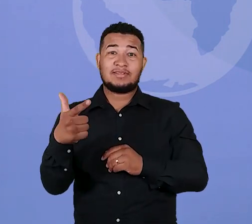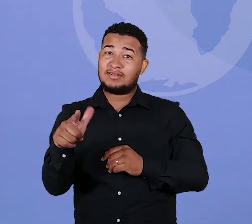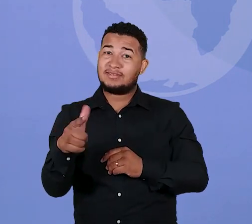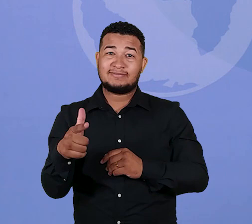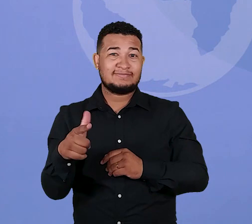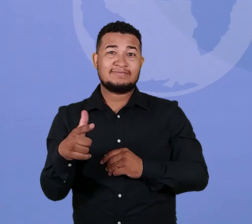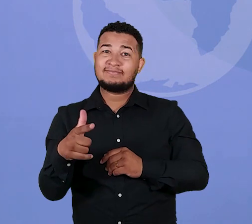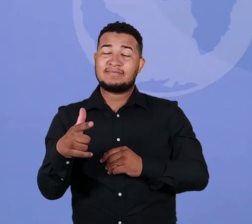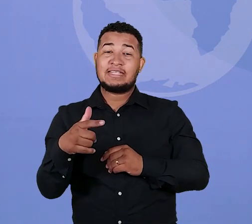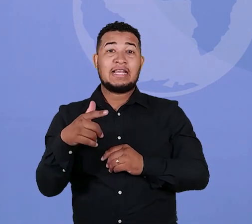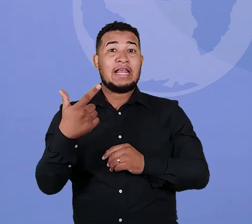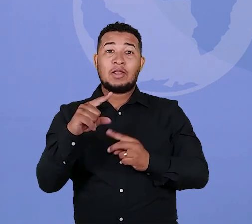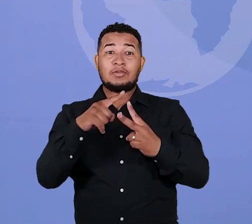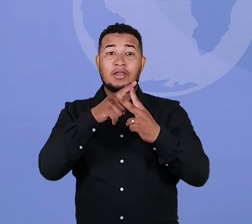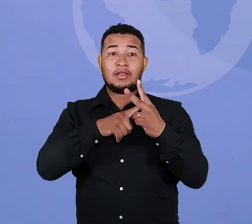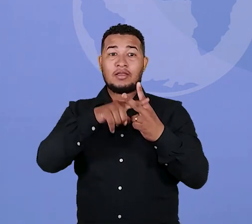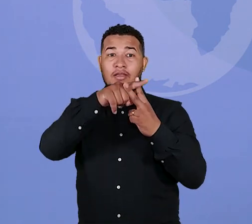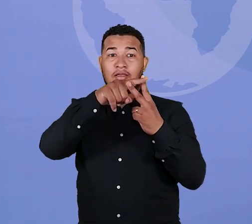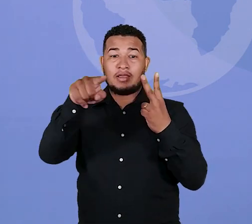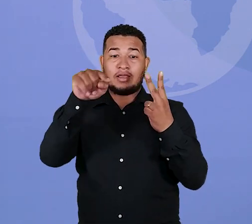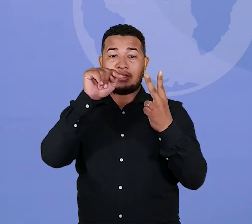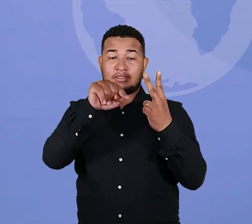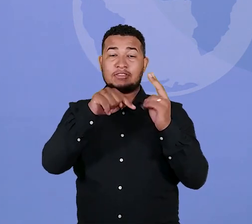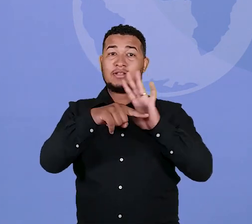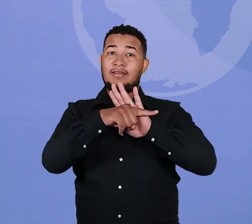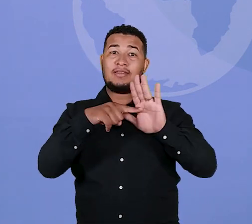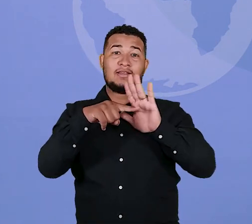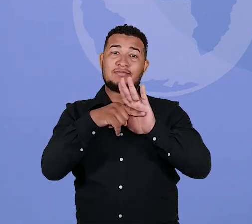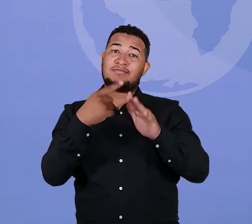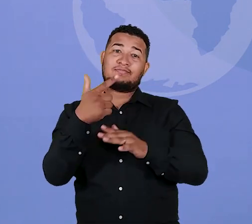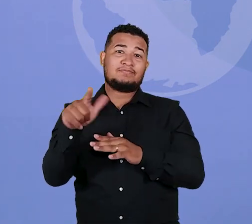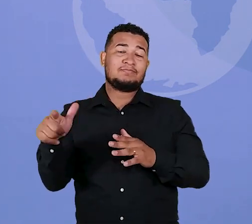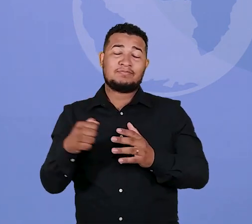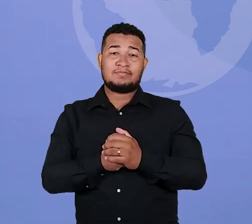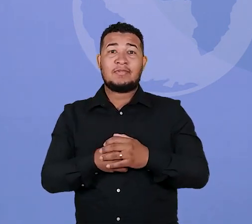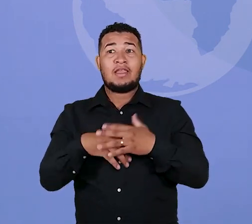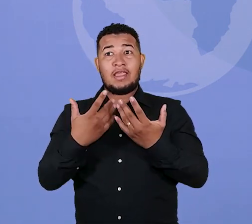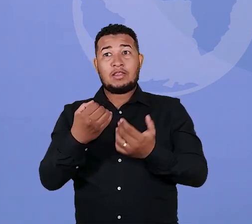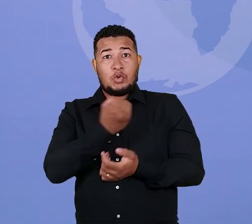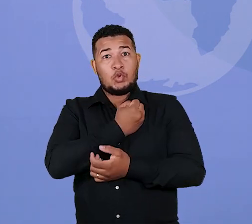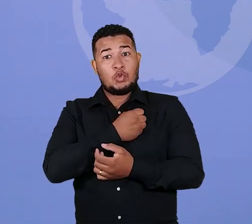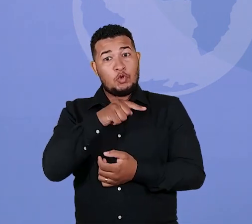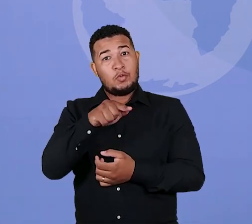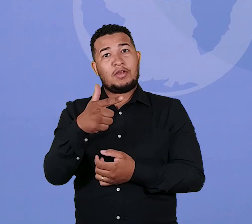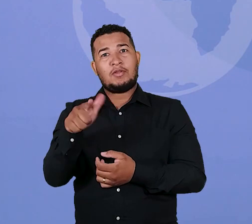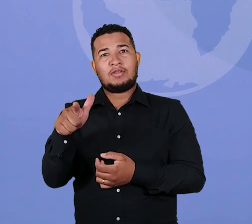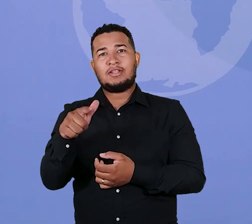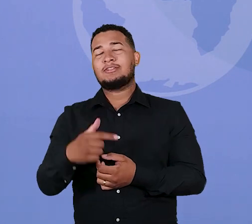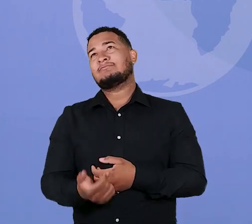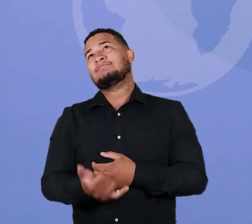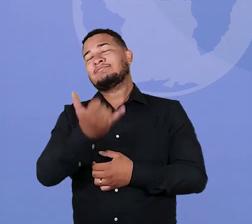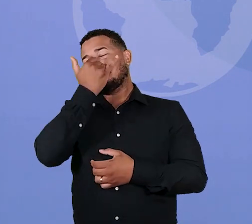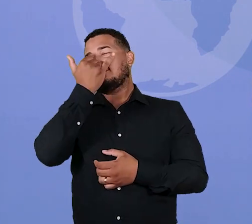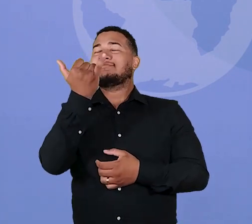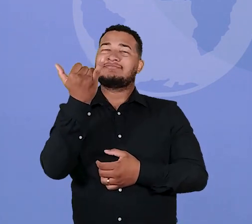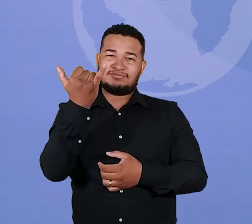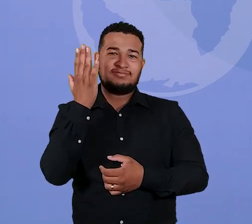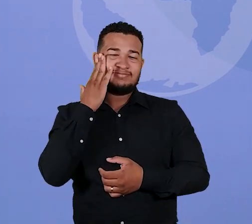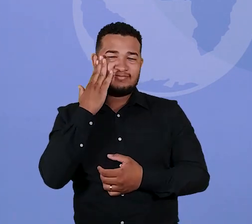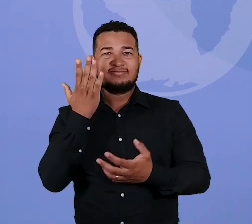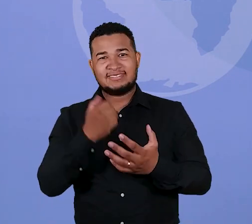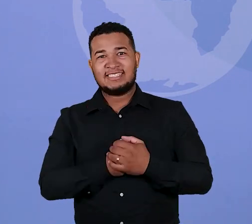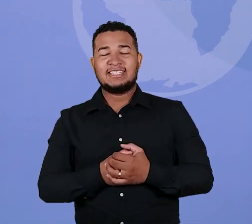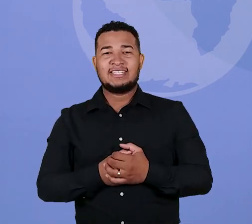existe. Não existe raiz de número negativo. Então é um número que não existe. Essa foi péssima, não foi? Mas vamos